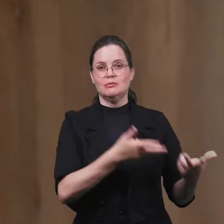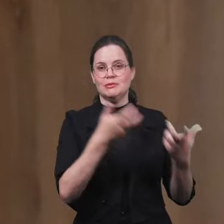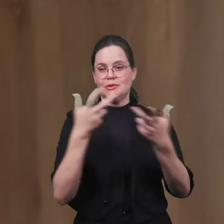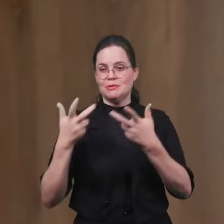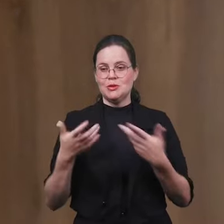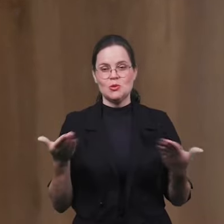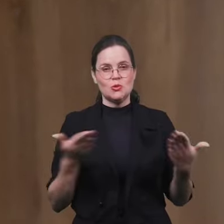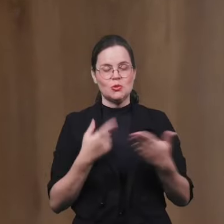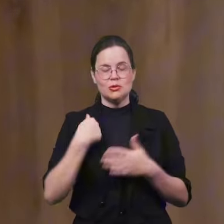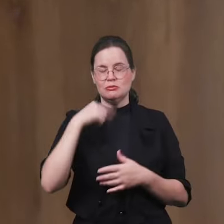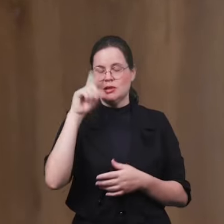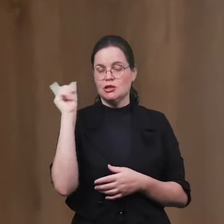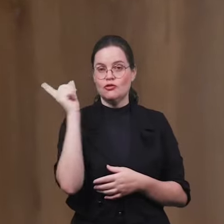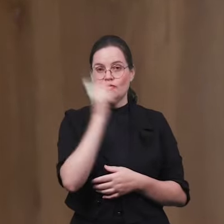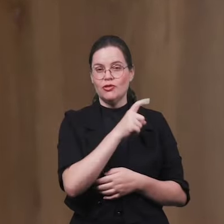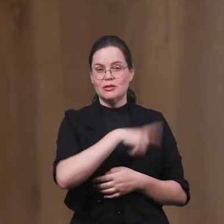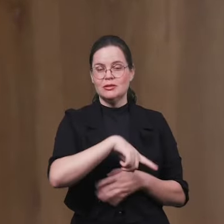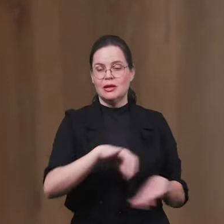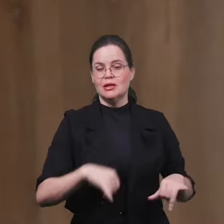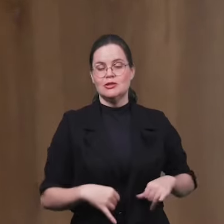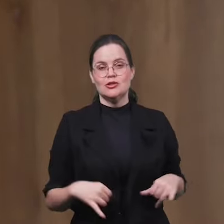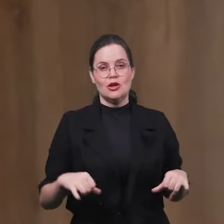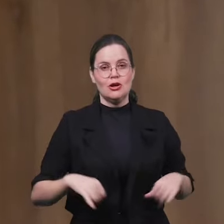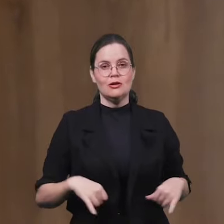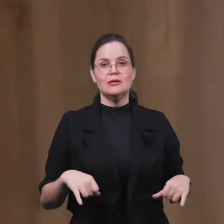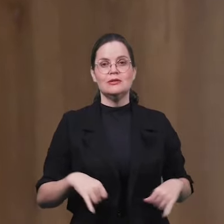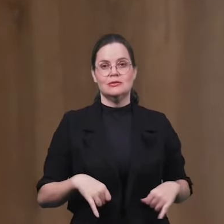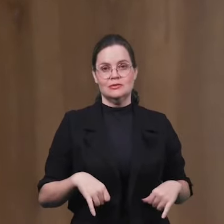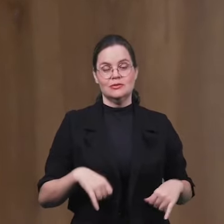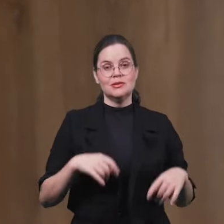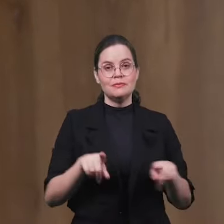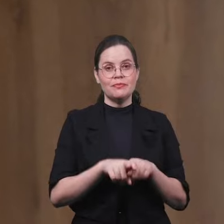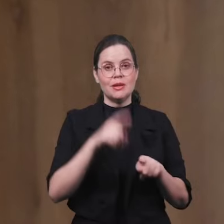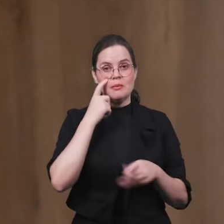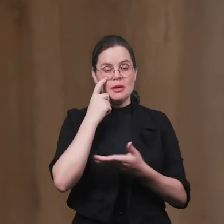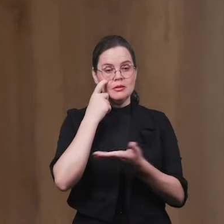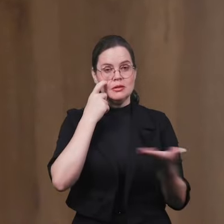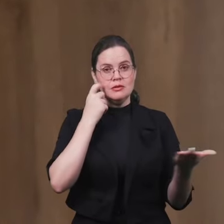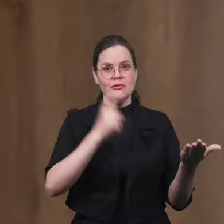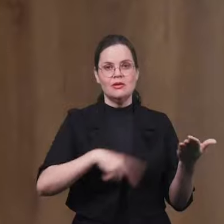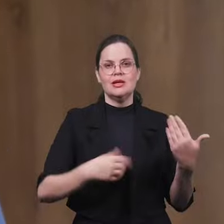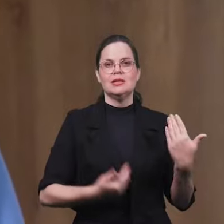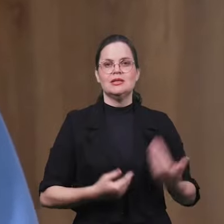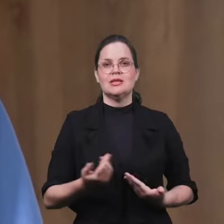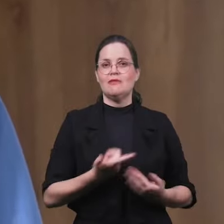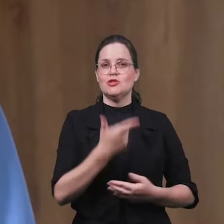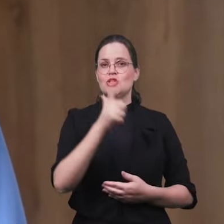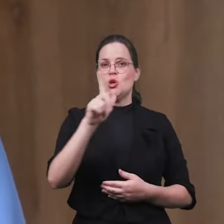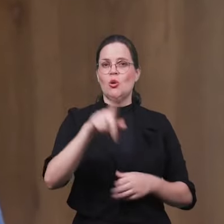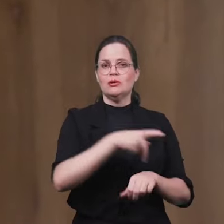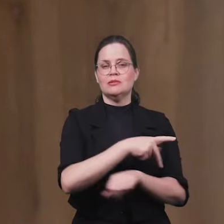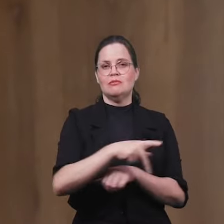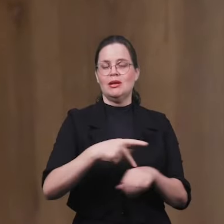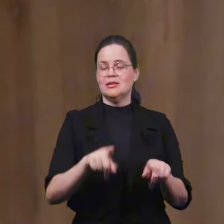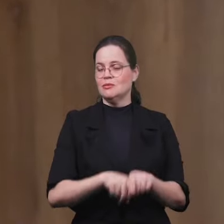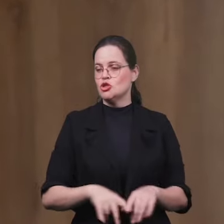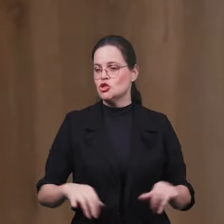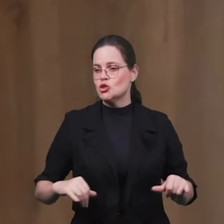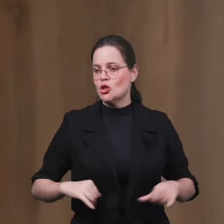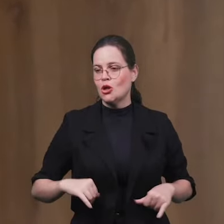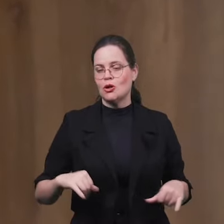que vemos nos dias, dos sofrimentos, dos nossos irmãos em outros